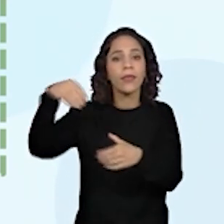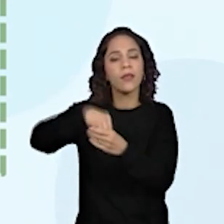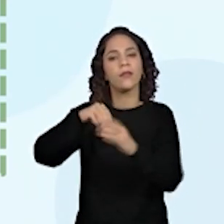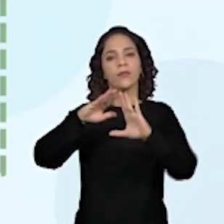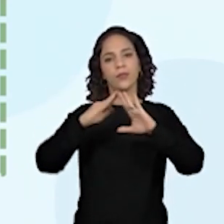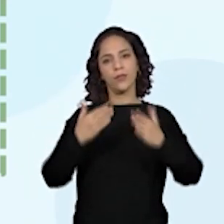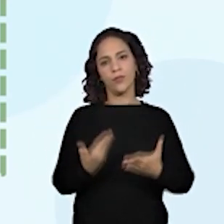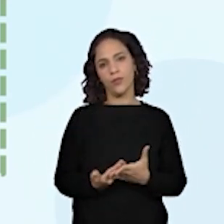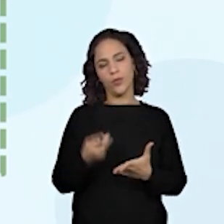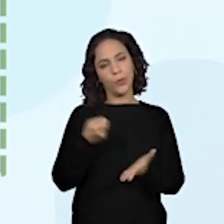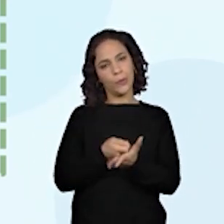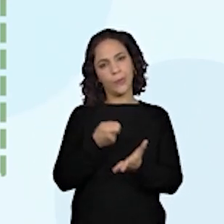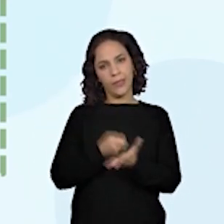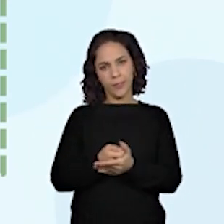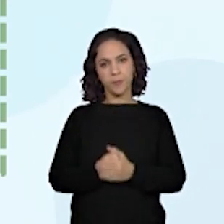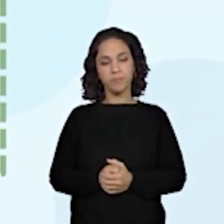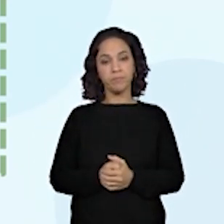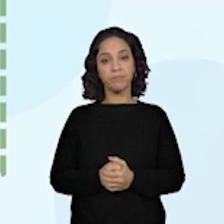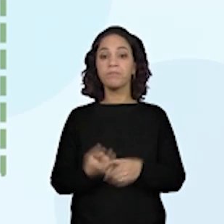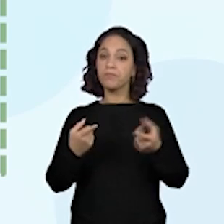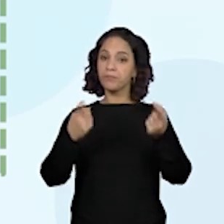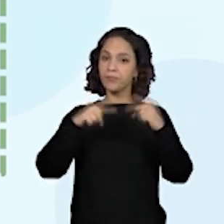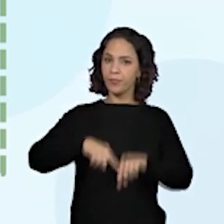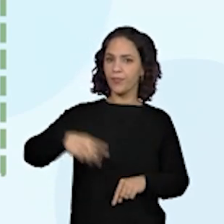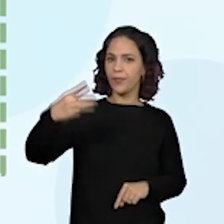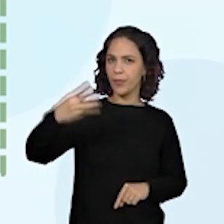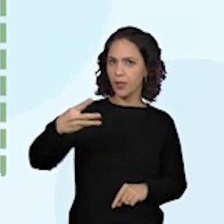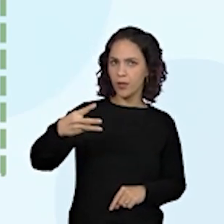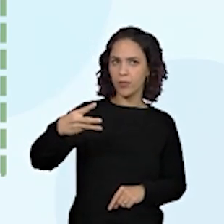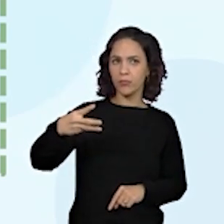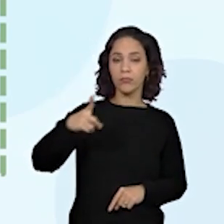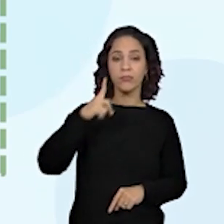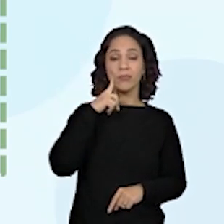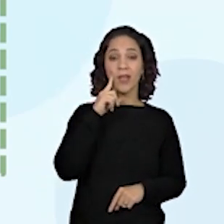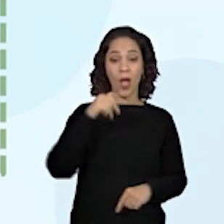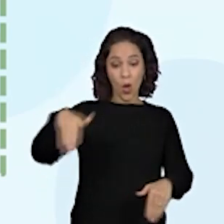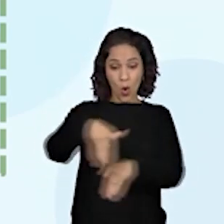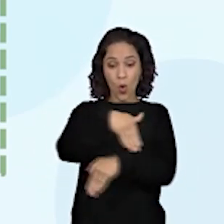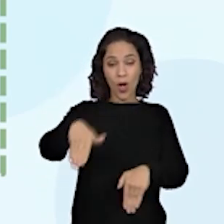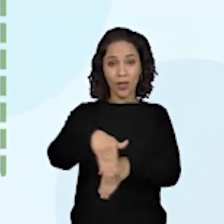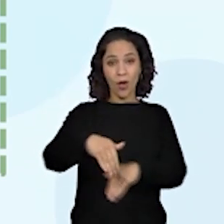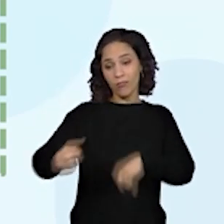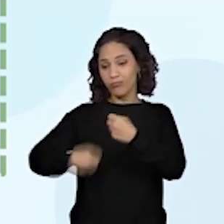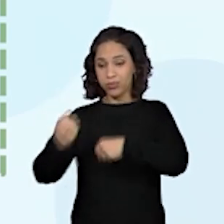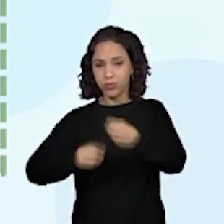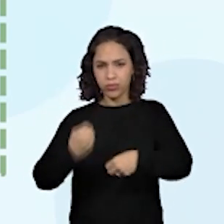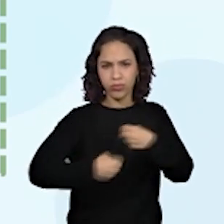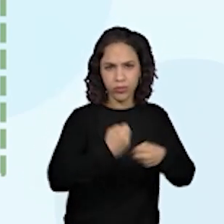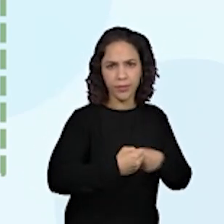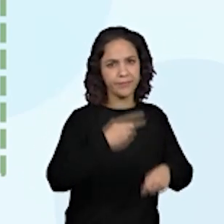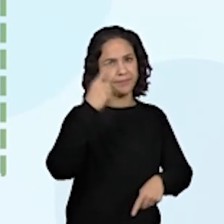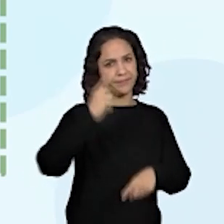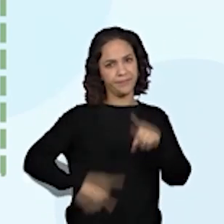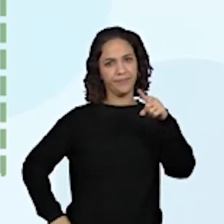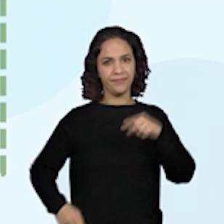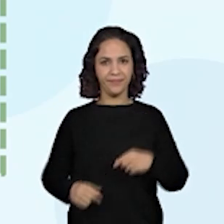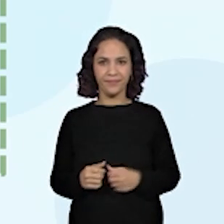da escola. 3. Não é permitido correr nos